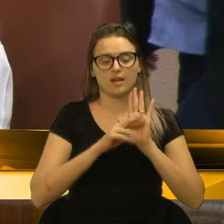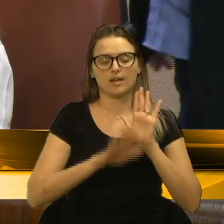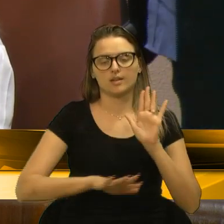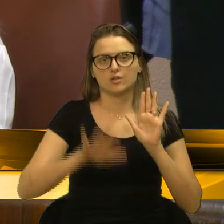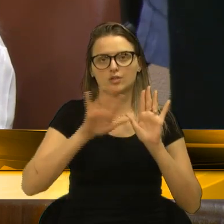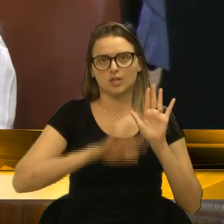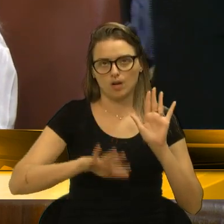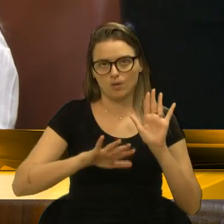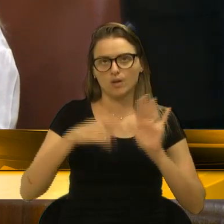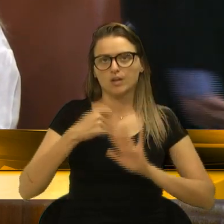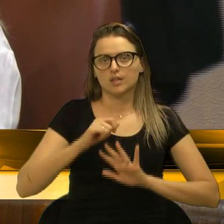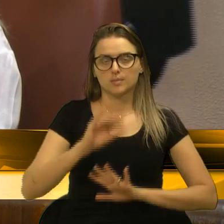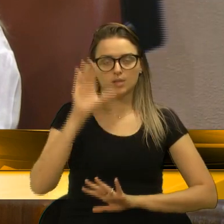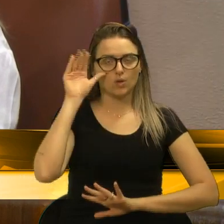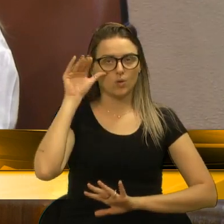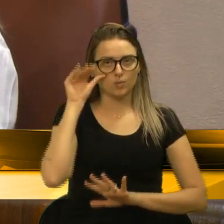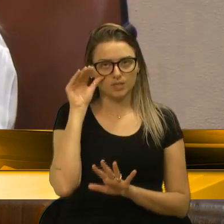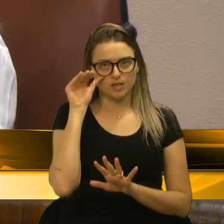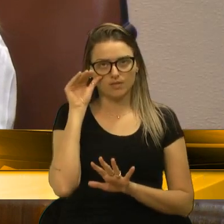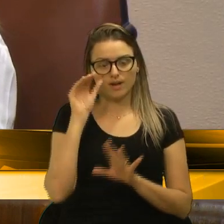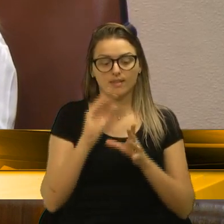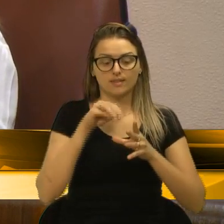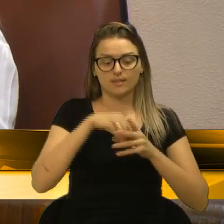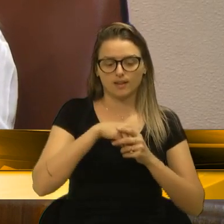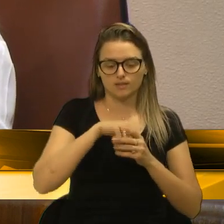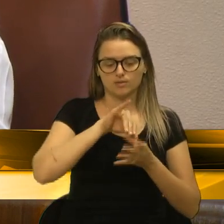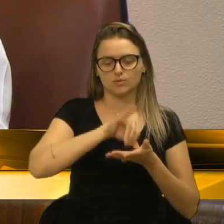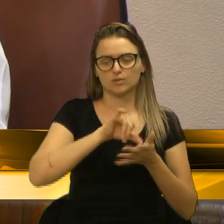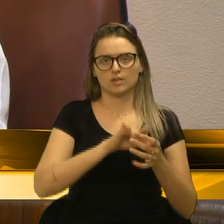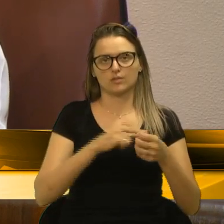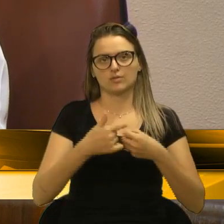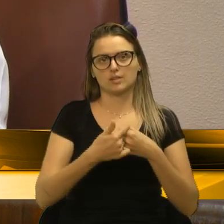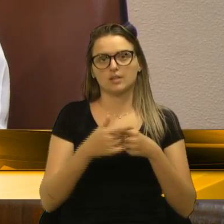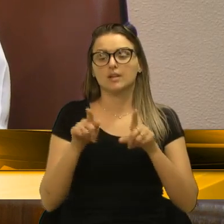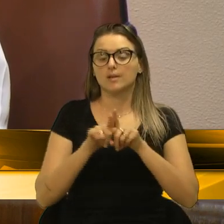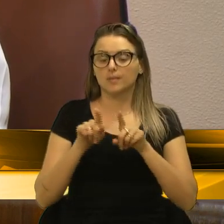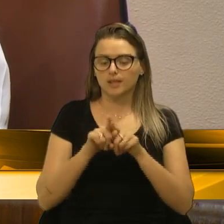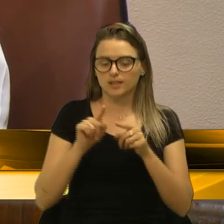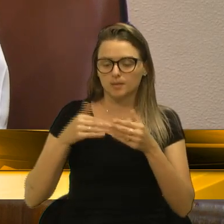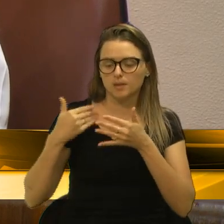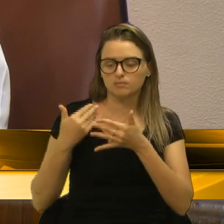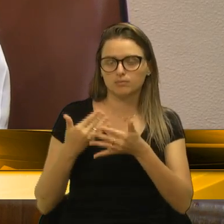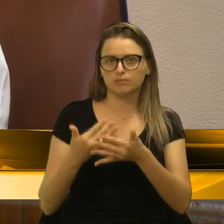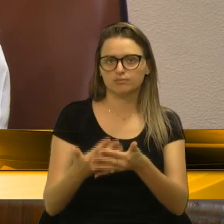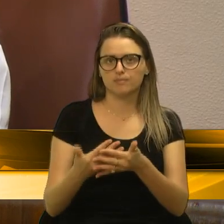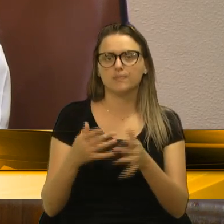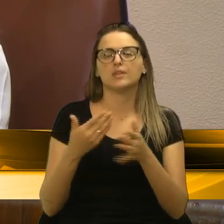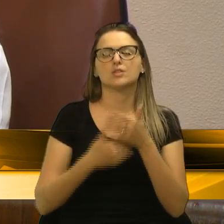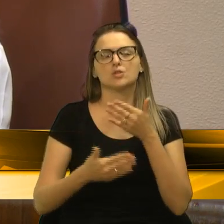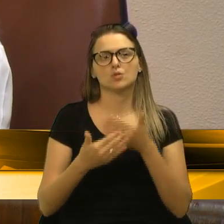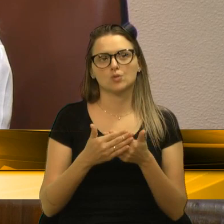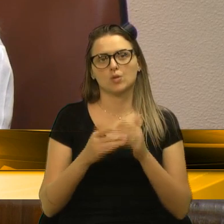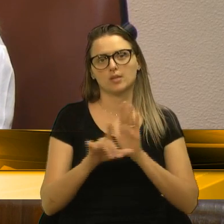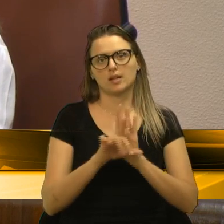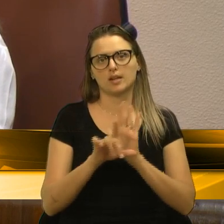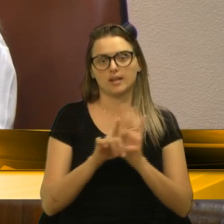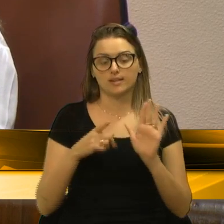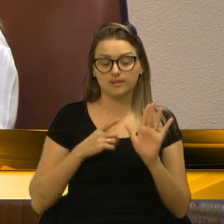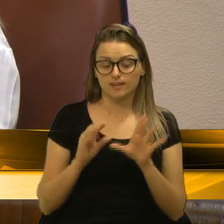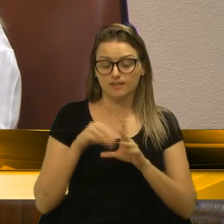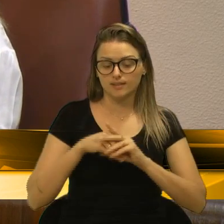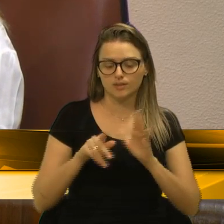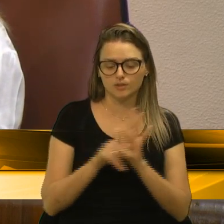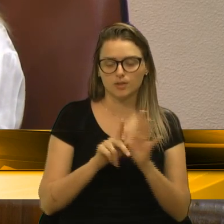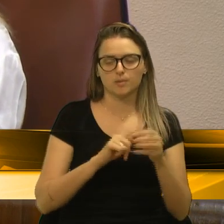ser observadas no cenário urbanístico, e daí decorre a legislação urbanística em vigor, em especial a